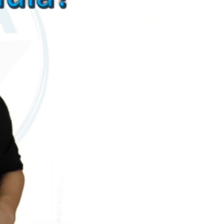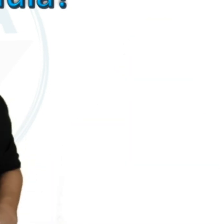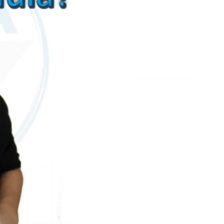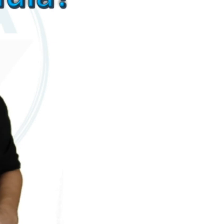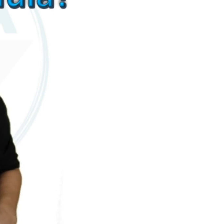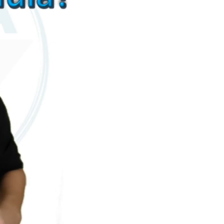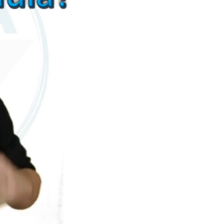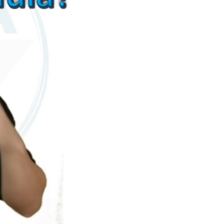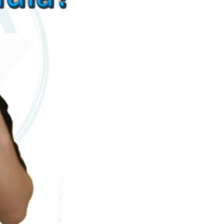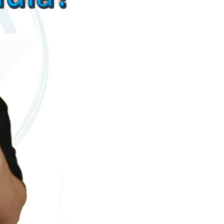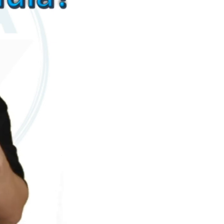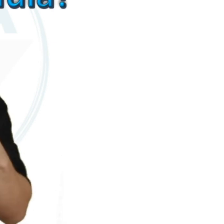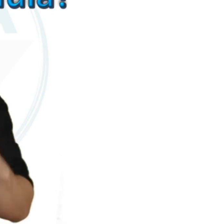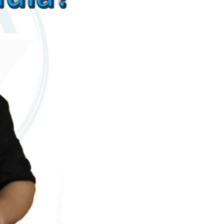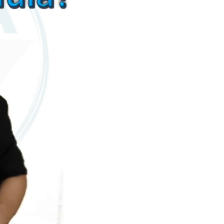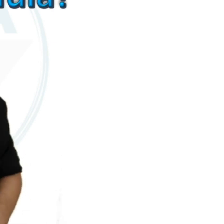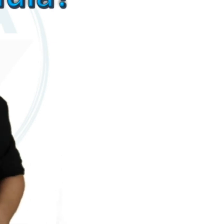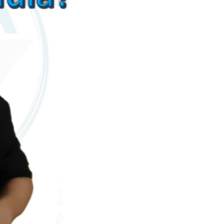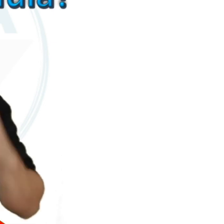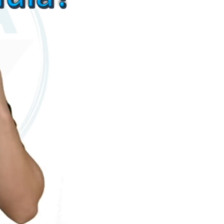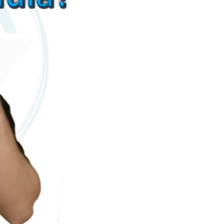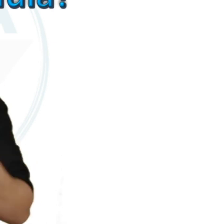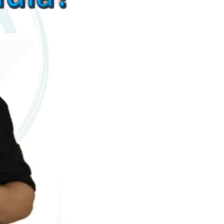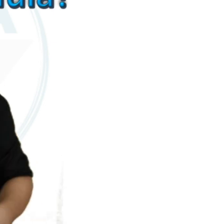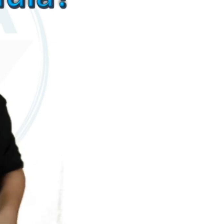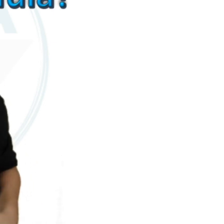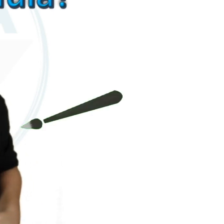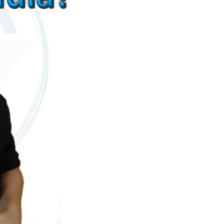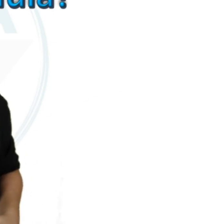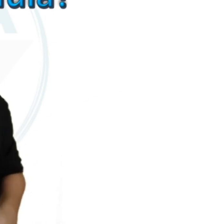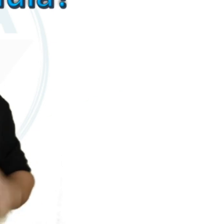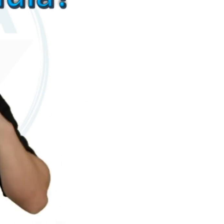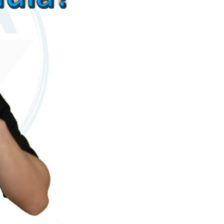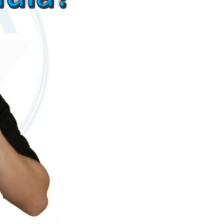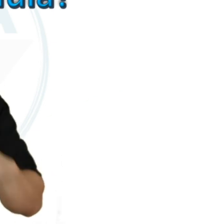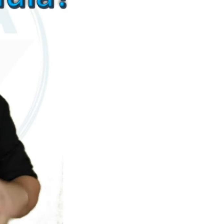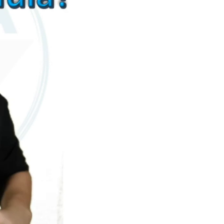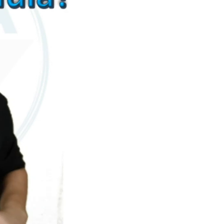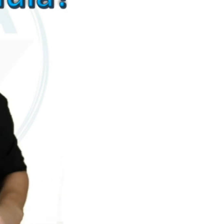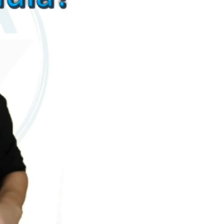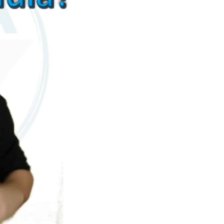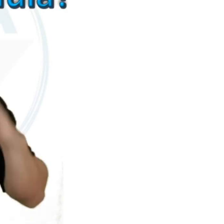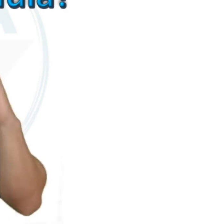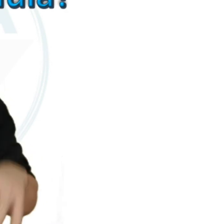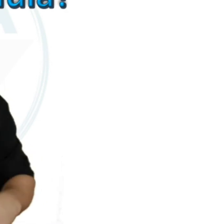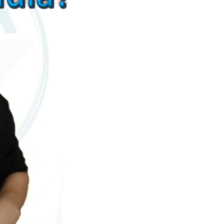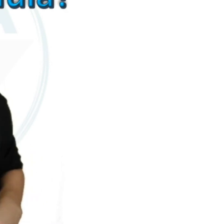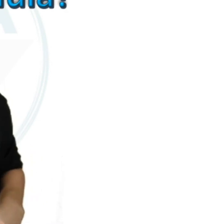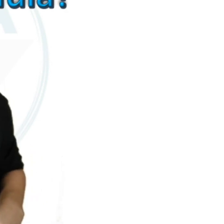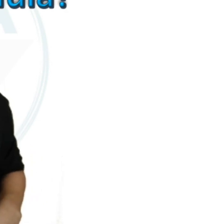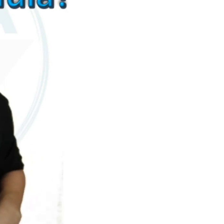Então, pessoal, se você gostou da aula, se ela foi útil para você de alguma forma, assine o canal, ative as notificações, deixe seu like, coloque algo nos comentários, dúvidas,